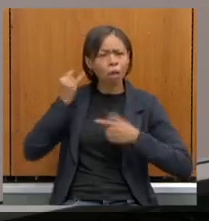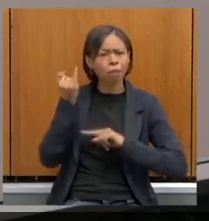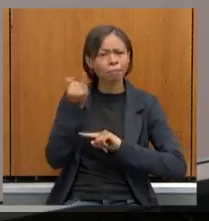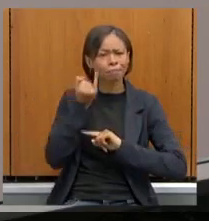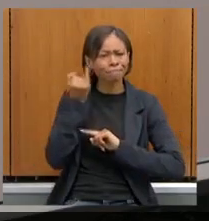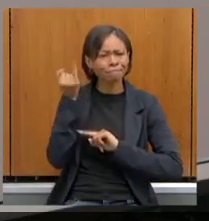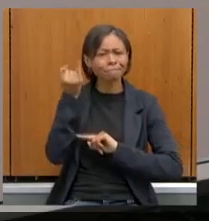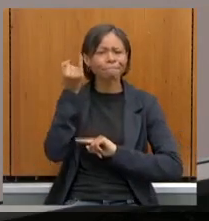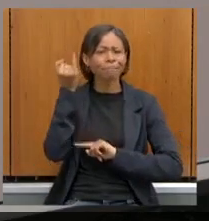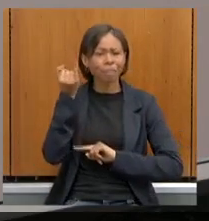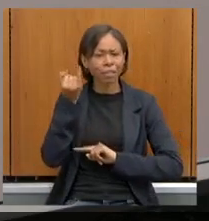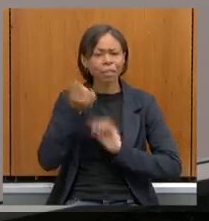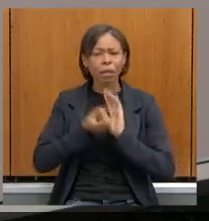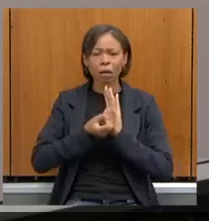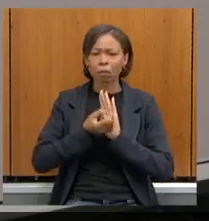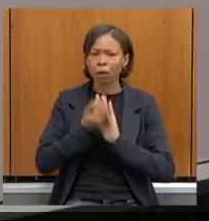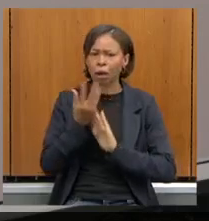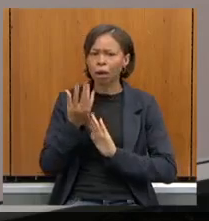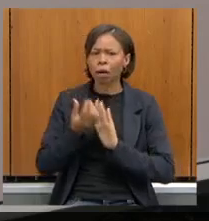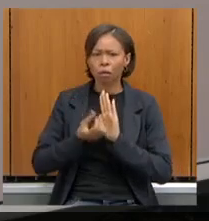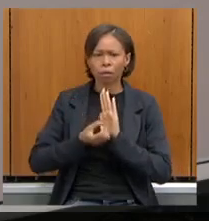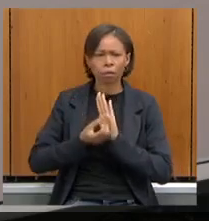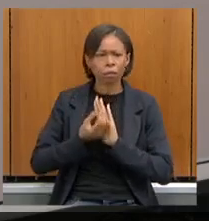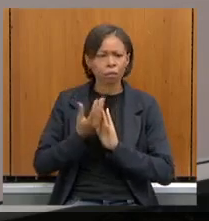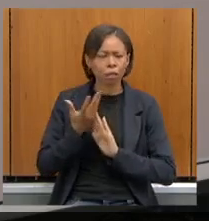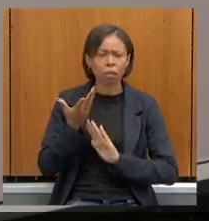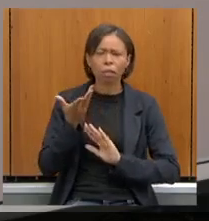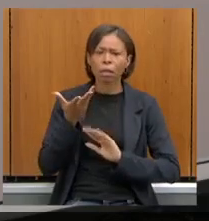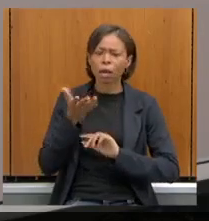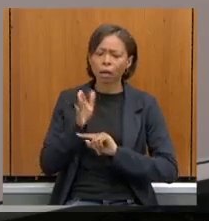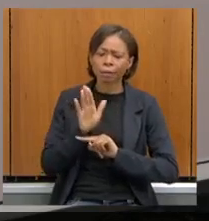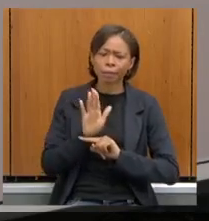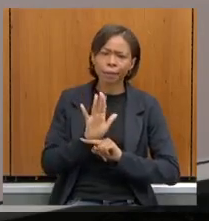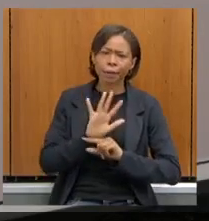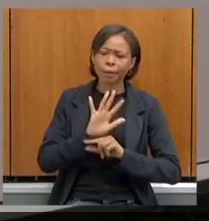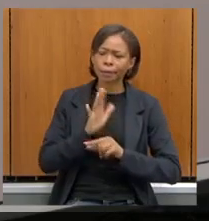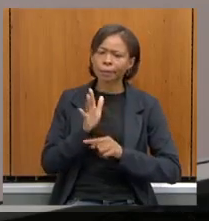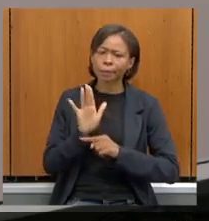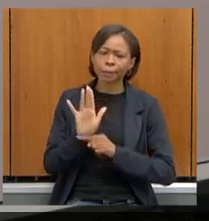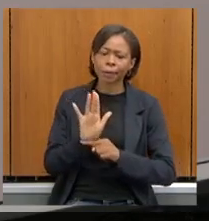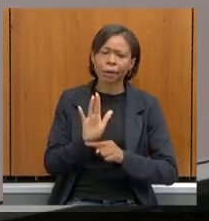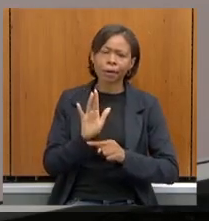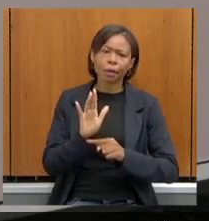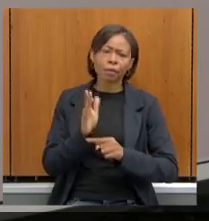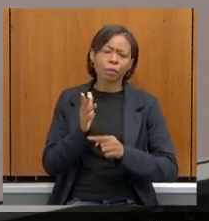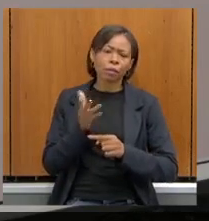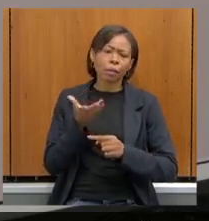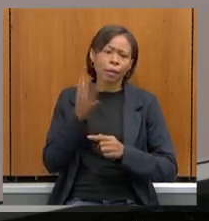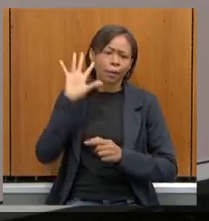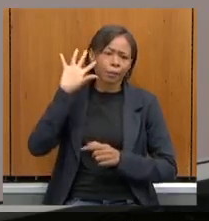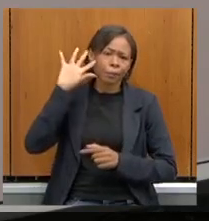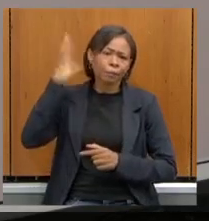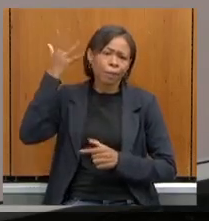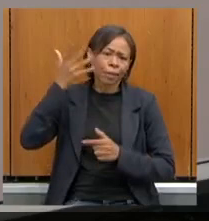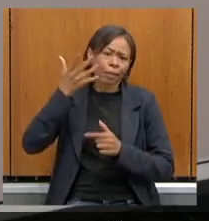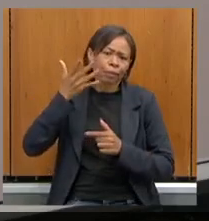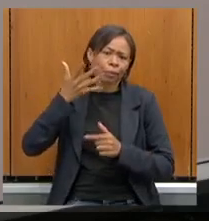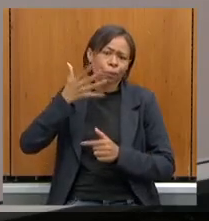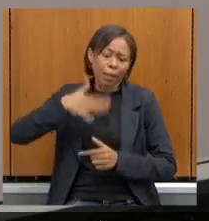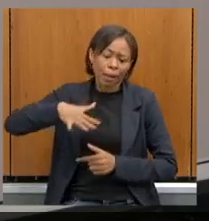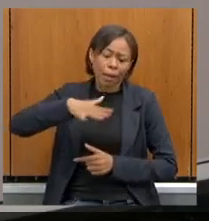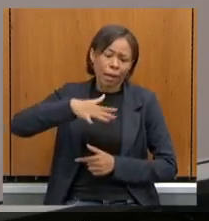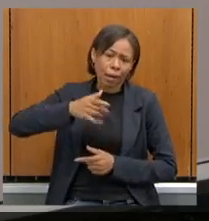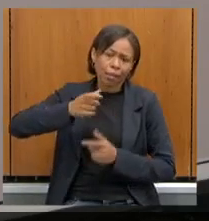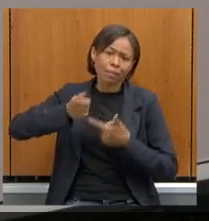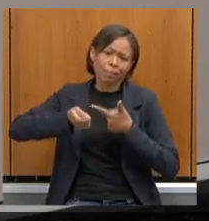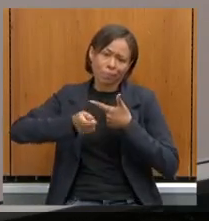cobrindo, incluso, lacunas do Poder Executivo. Haja visto, no caso da cultura,